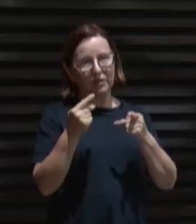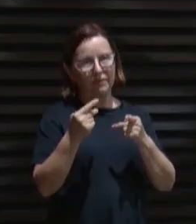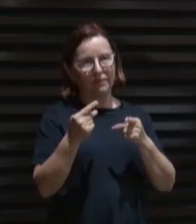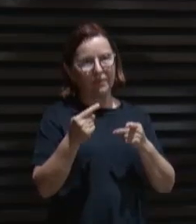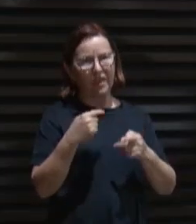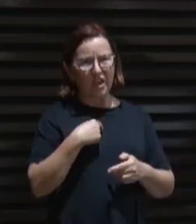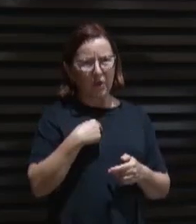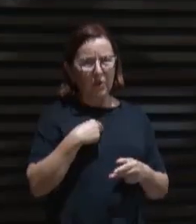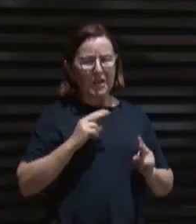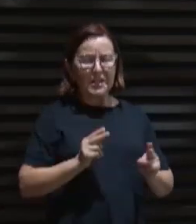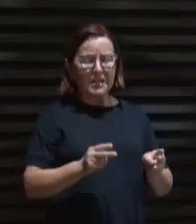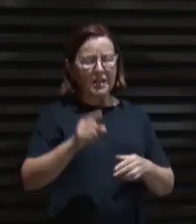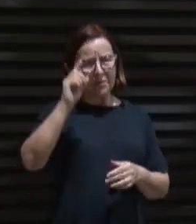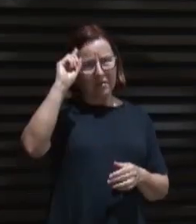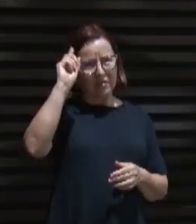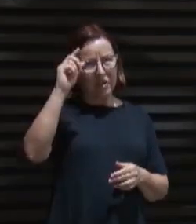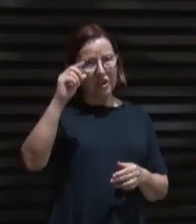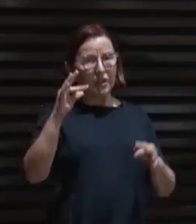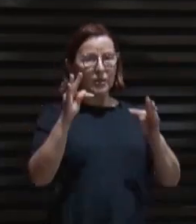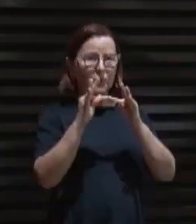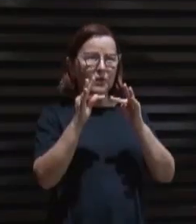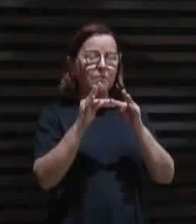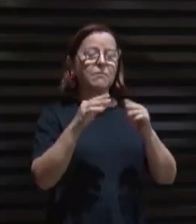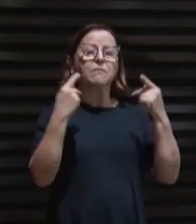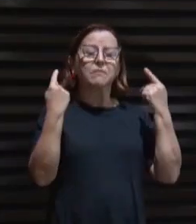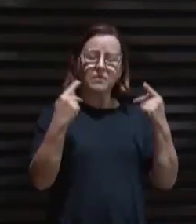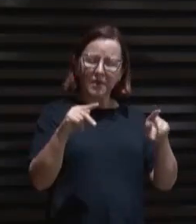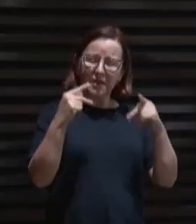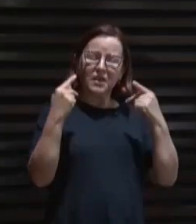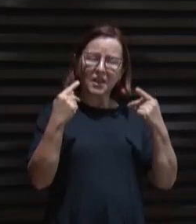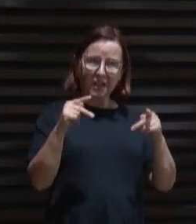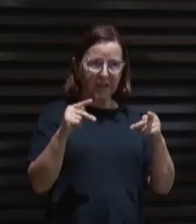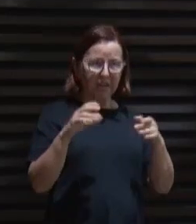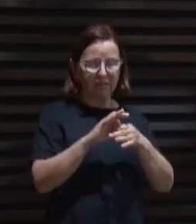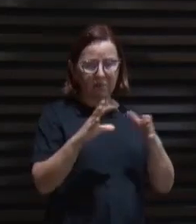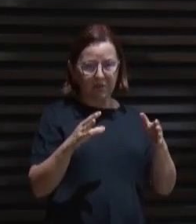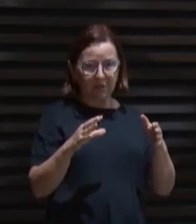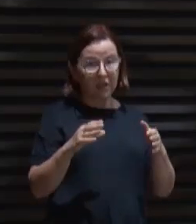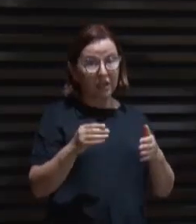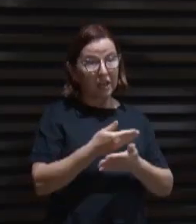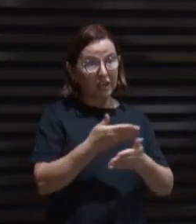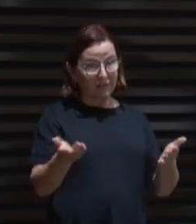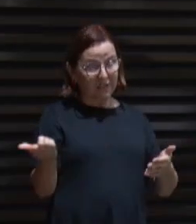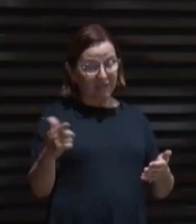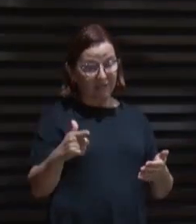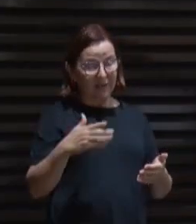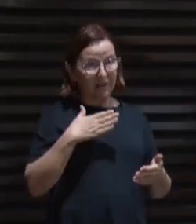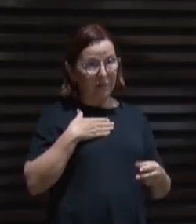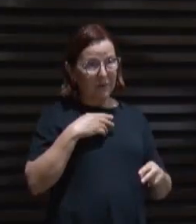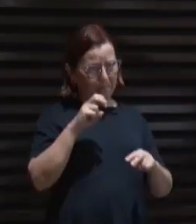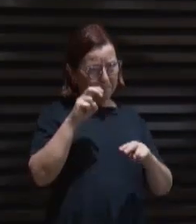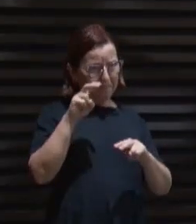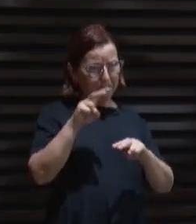os dias no templo, falava livremente, e vocês vieram me prender